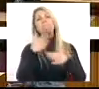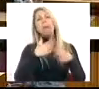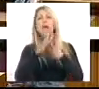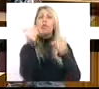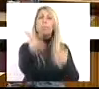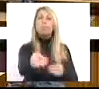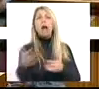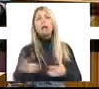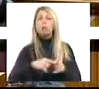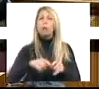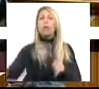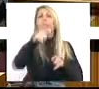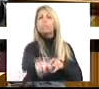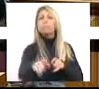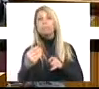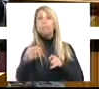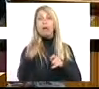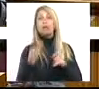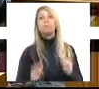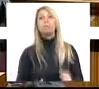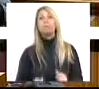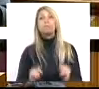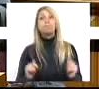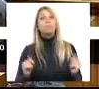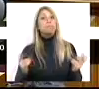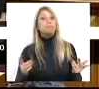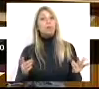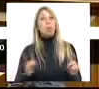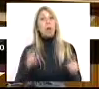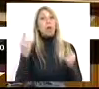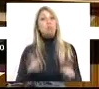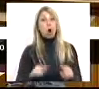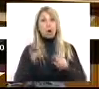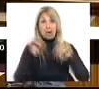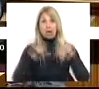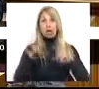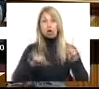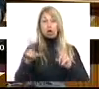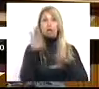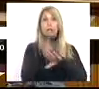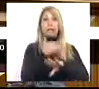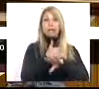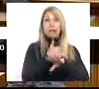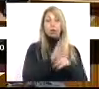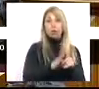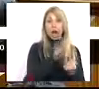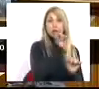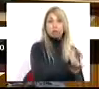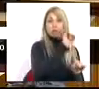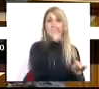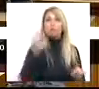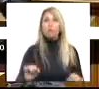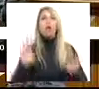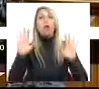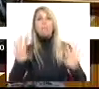mais alongado no prazo, e não só constante de indicadores setoriais, mas de uma visão mais integrada